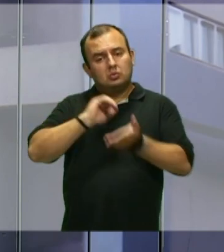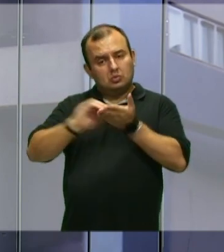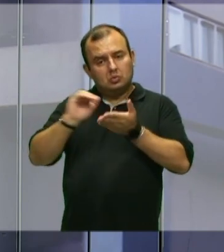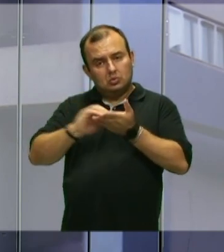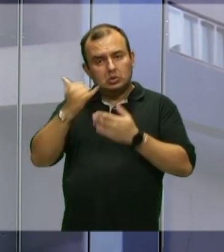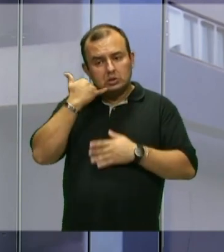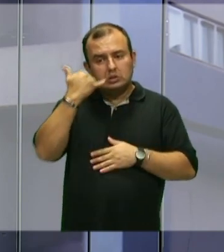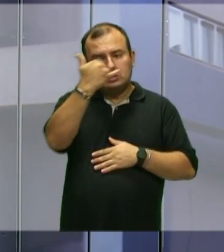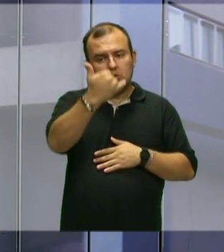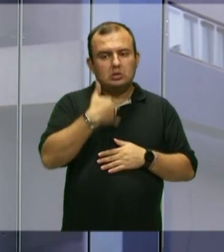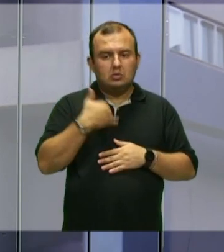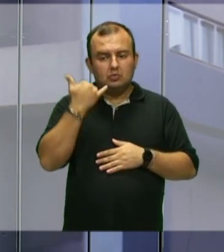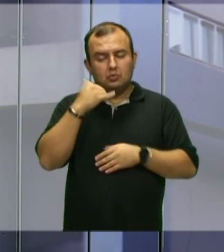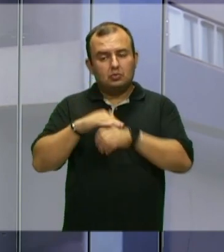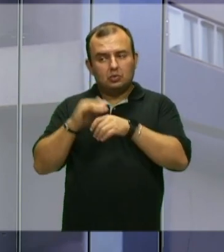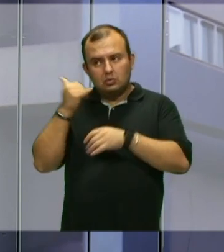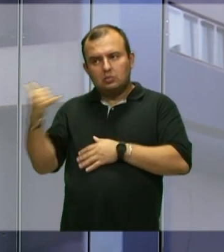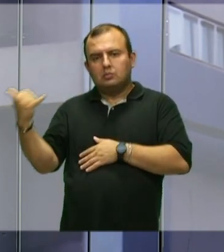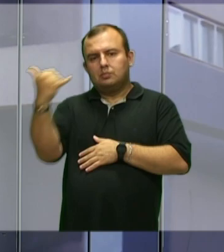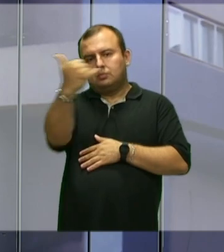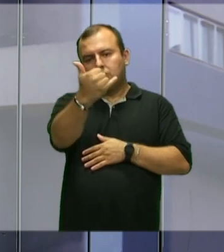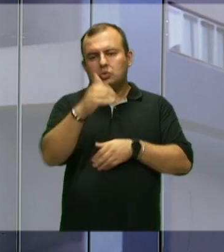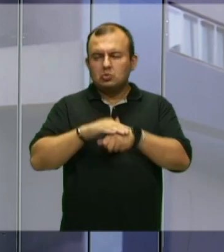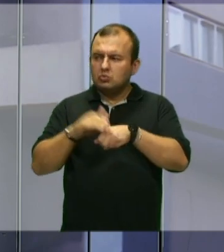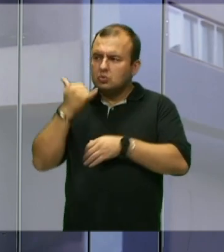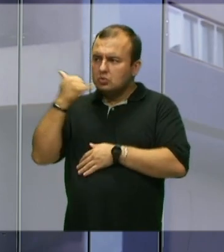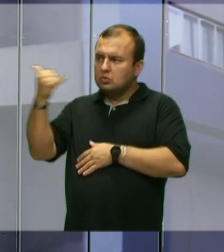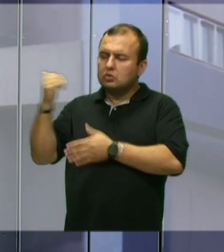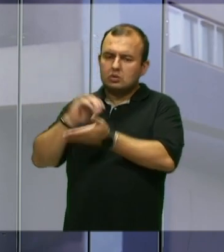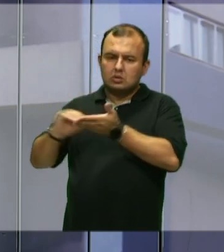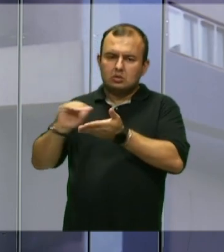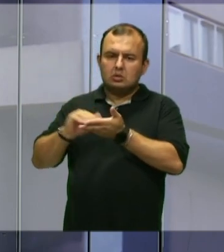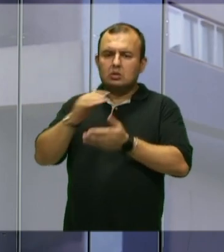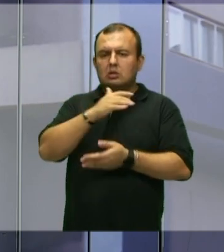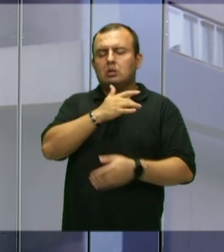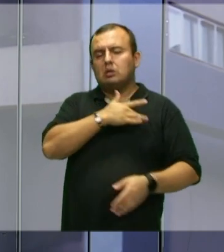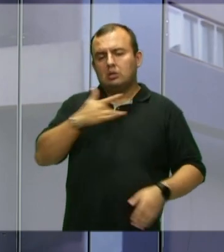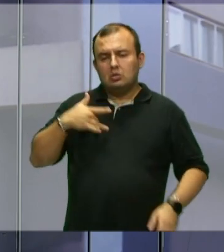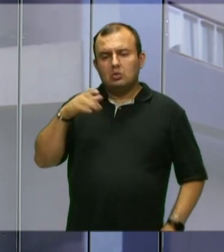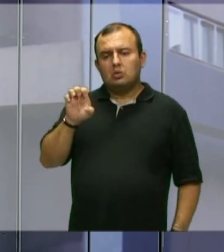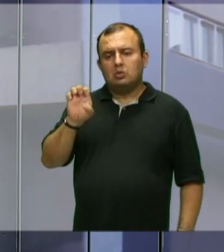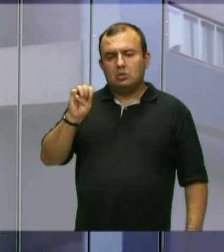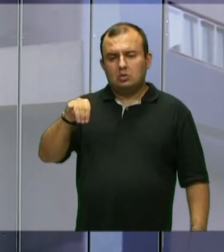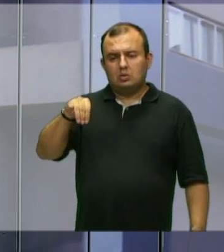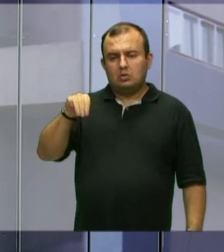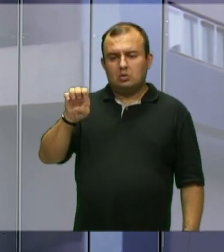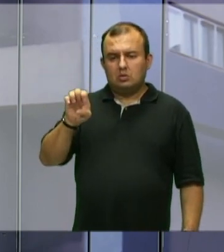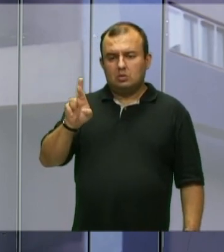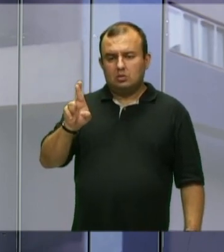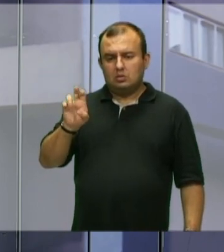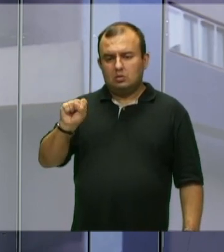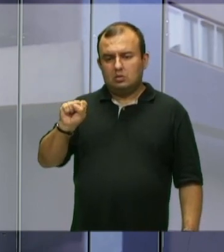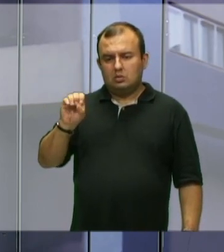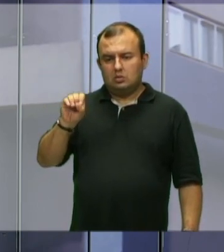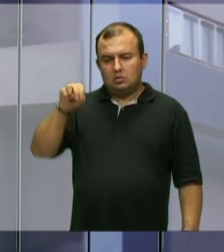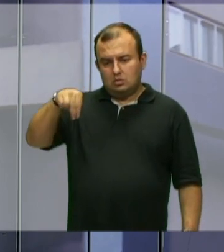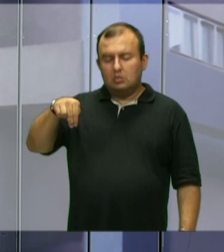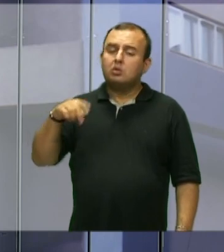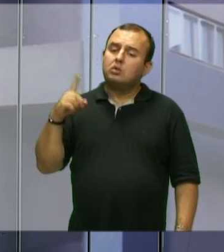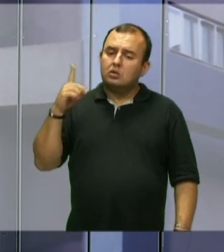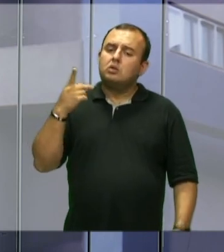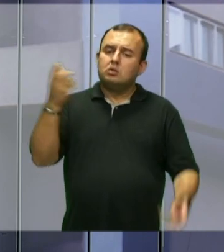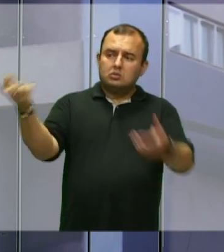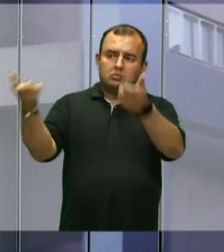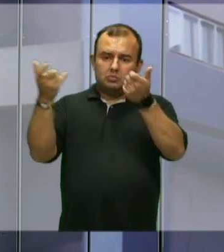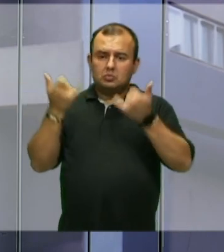ligue, eu vou conversar com ele. E nessa ligação que eu tive com o secretário de saúde, o secretário Emerson, ele relatou da dificuldade que eles estavam passando com